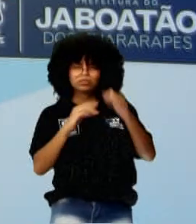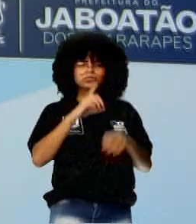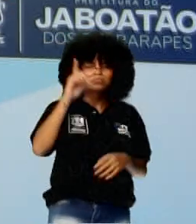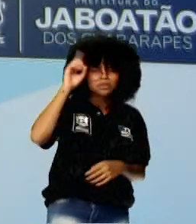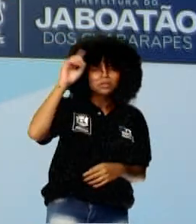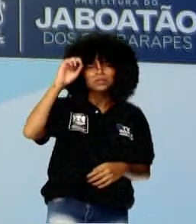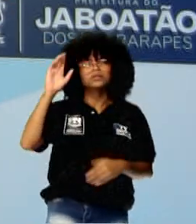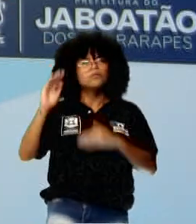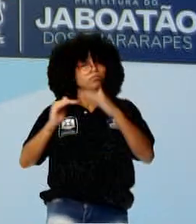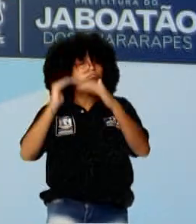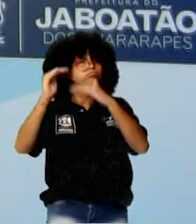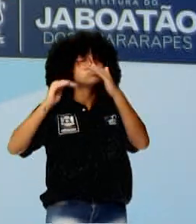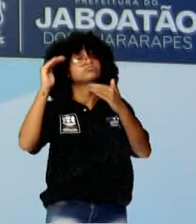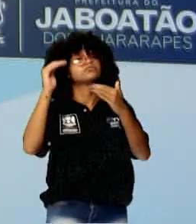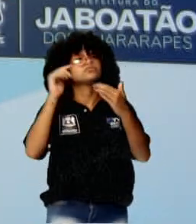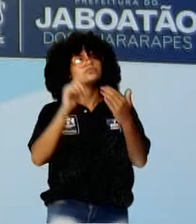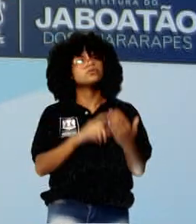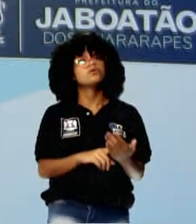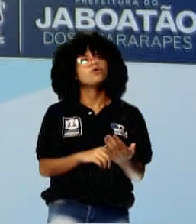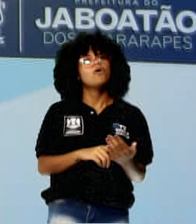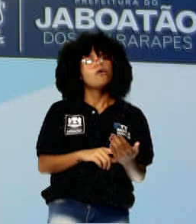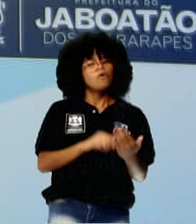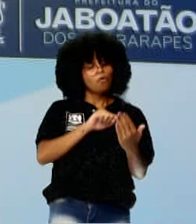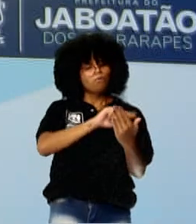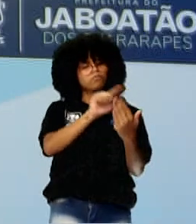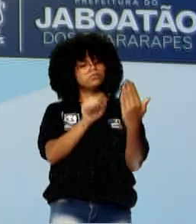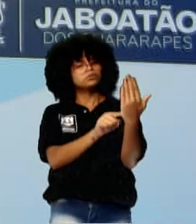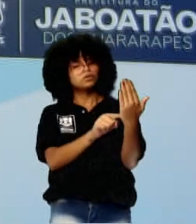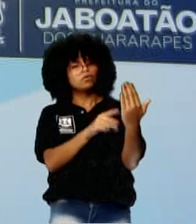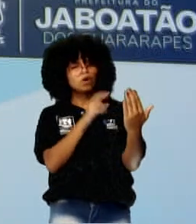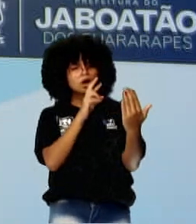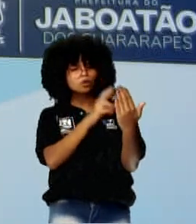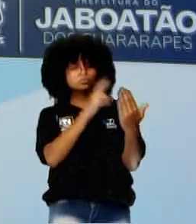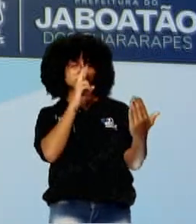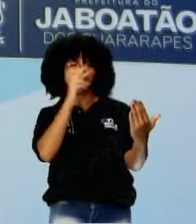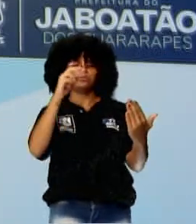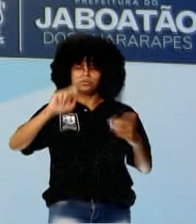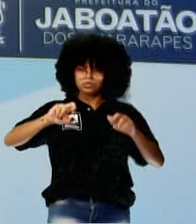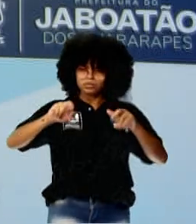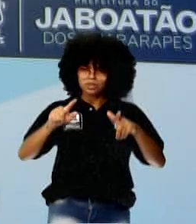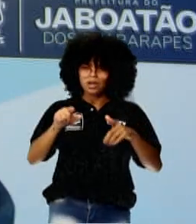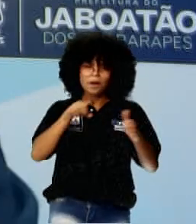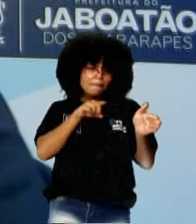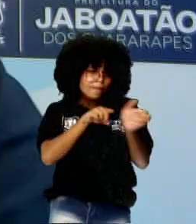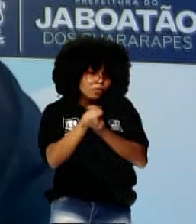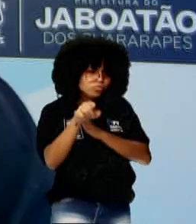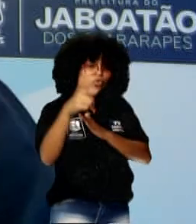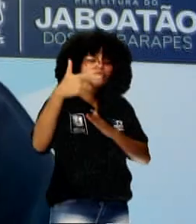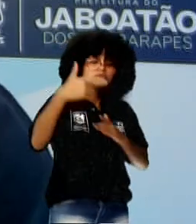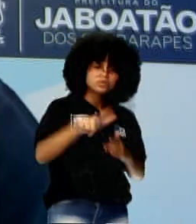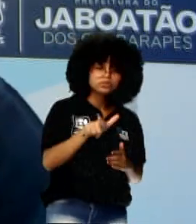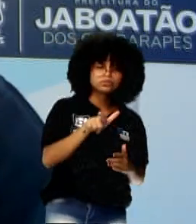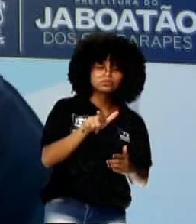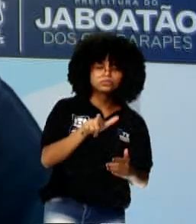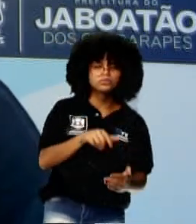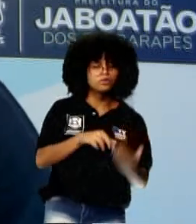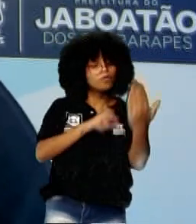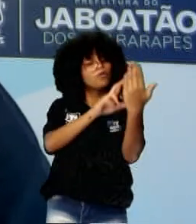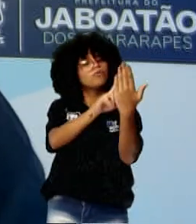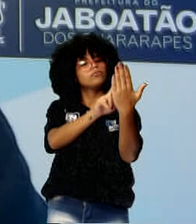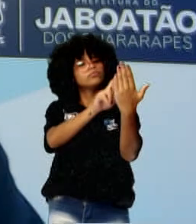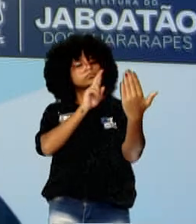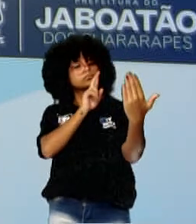depois, o espelho deu para a rainha uma resposta diferente. E quando ela perguntou: espelho, espelho meu, existe alguém mais bela do que eu? O